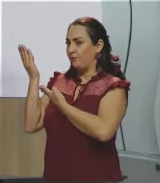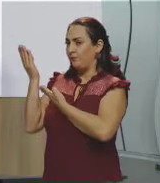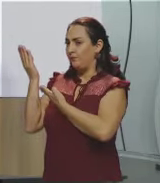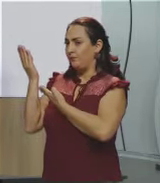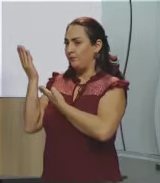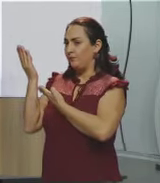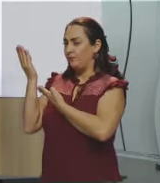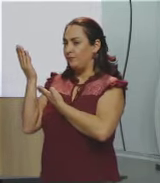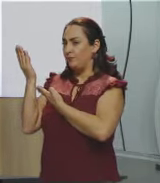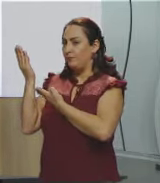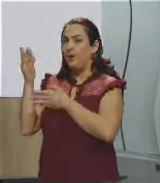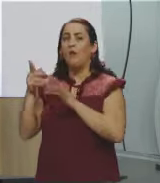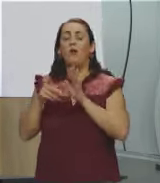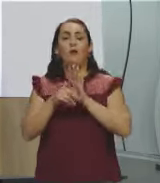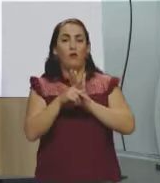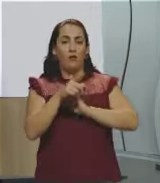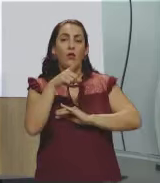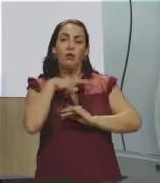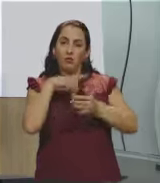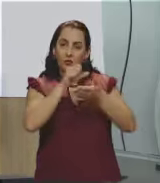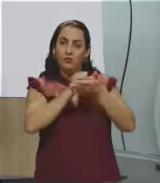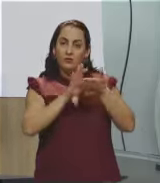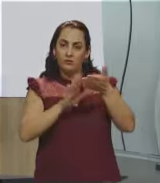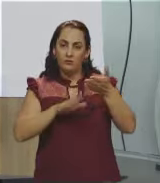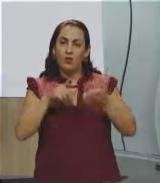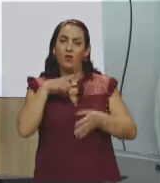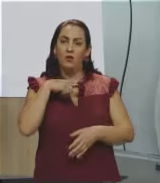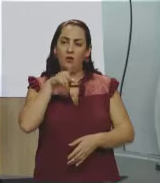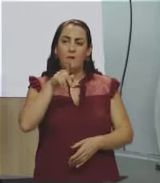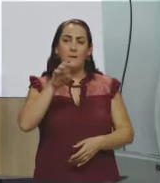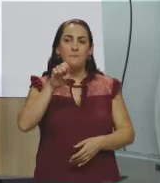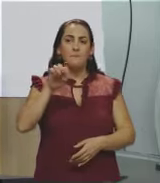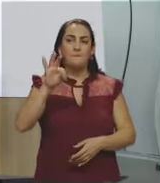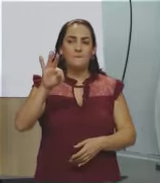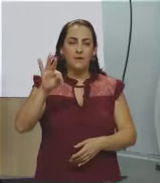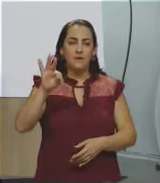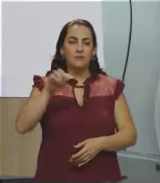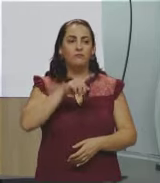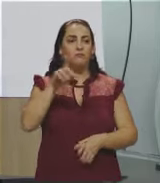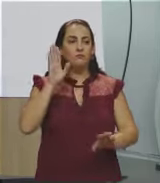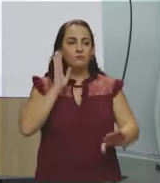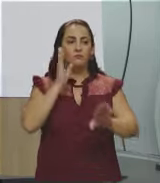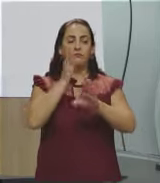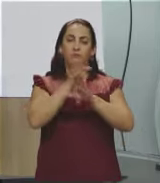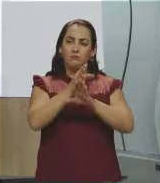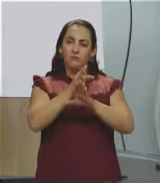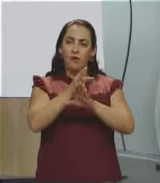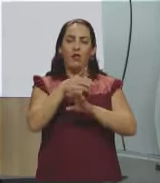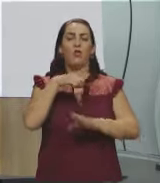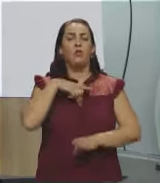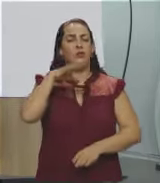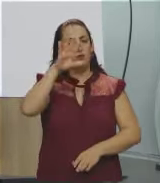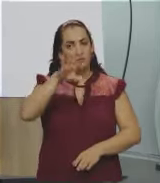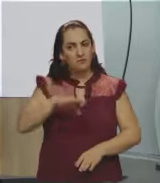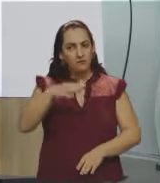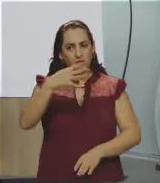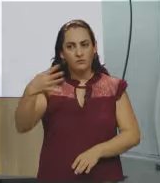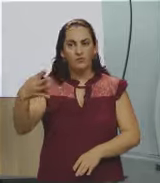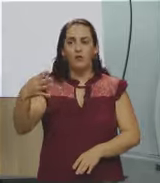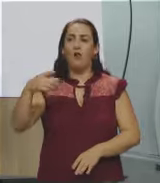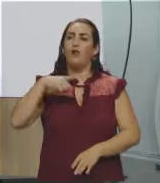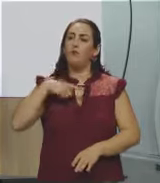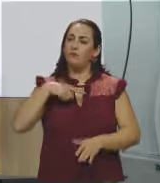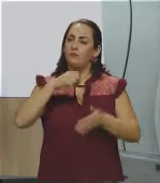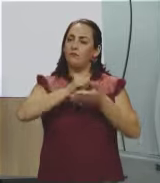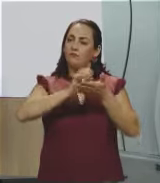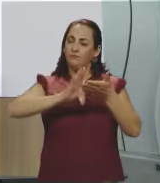Esse exercício eu tirei do PET, tá, gente? Então, se vocês pegarem o material de vocês e darem uma folhada, vocês vão encontrar tanto essa tabela como o exercício que eu